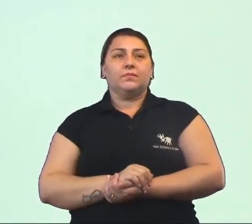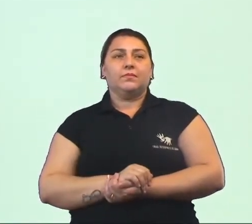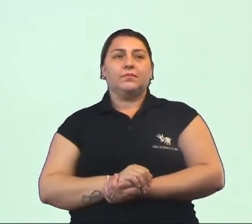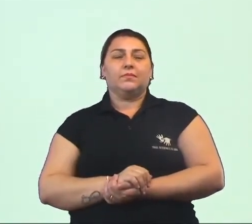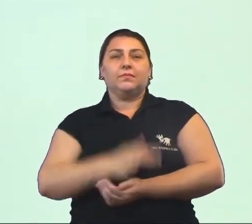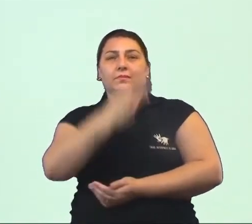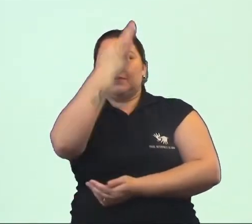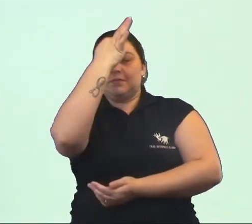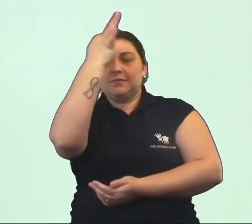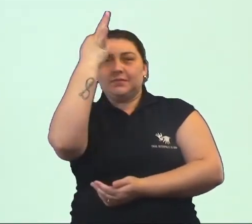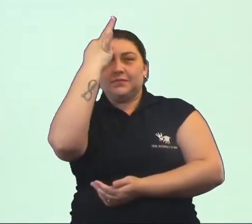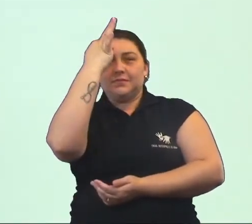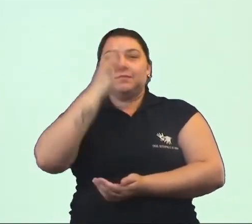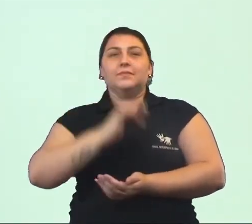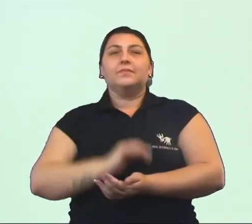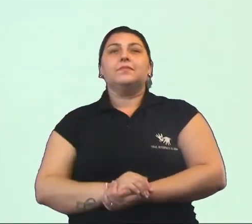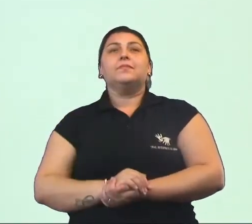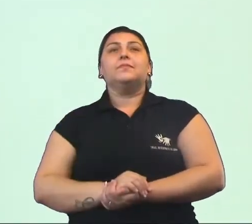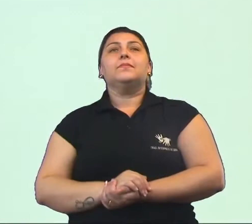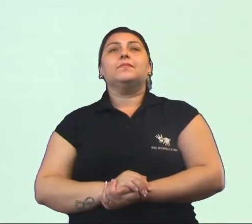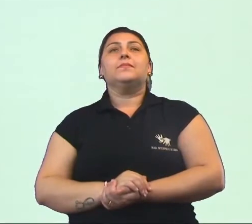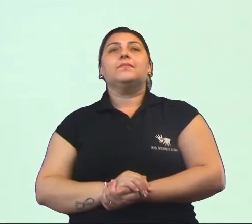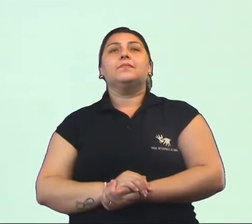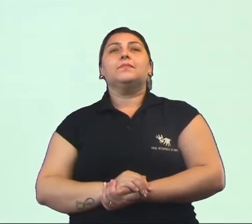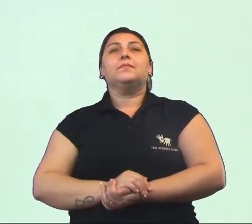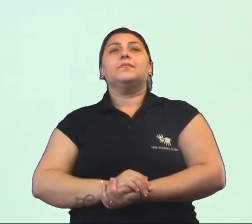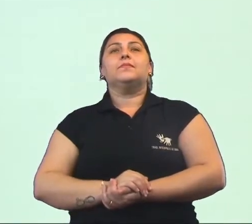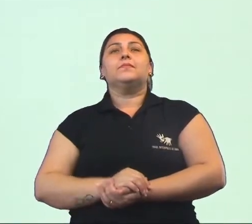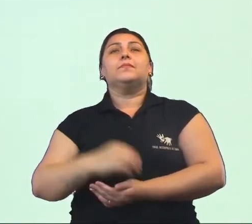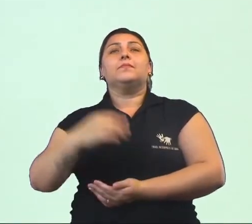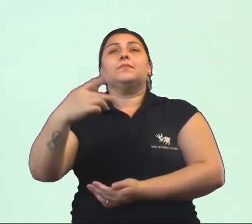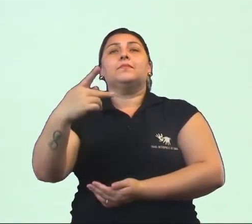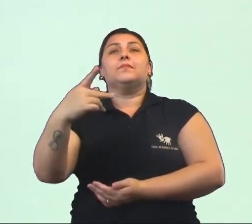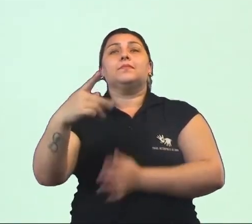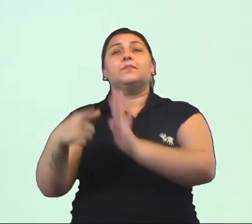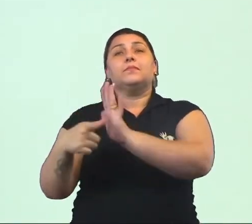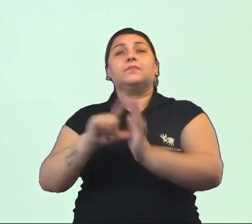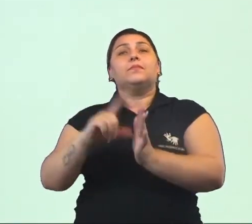Esses filósofos, os pré-socráticos, eles procuravam